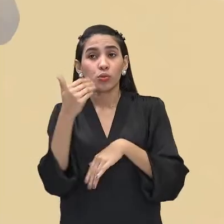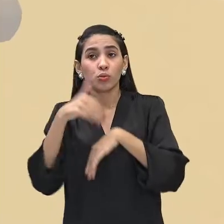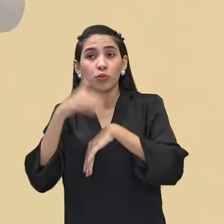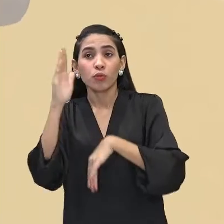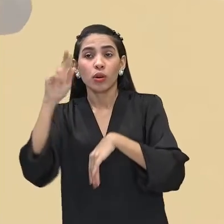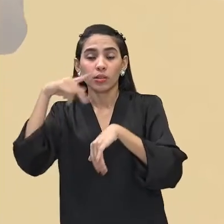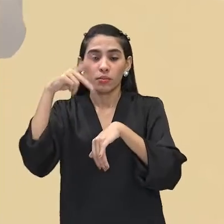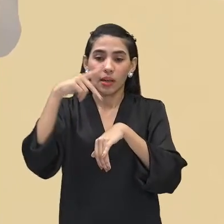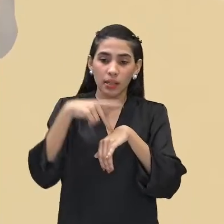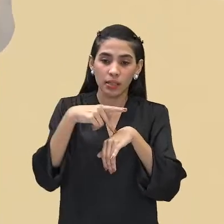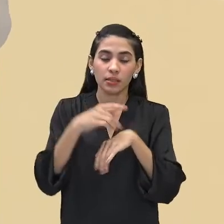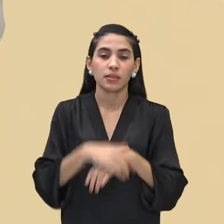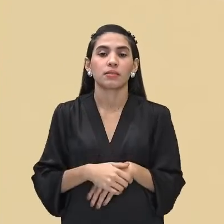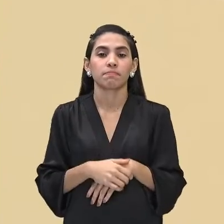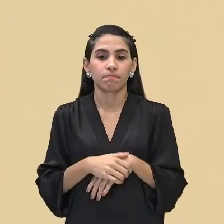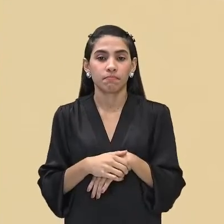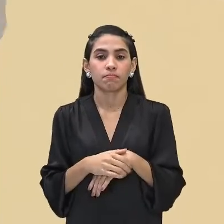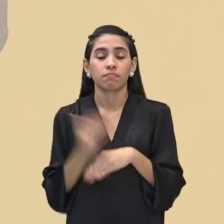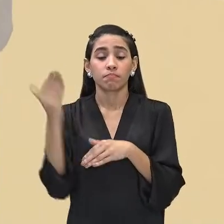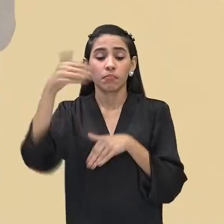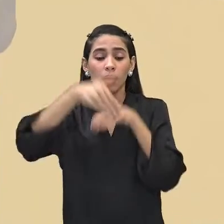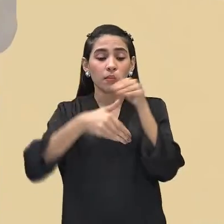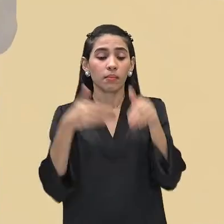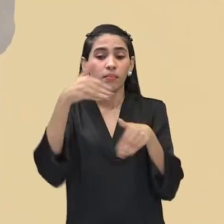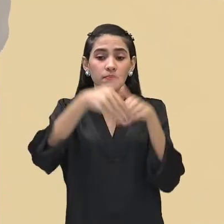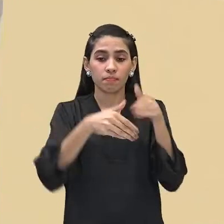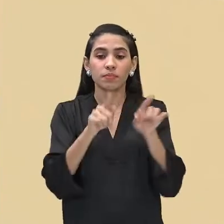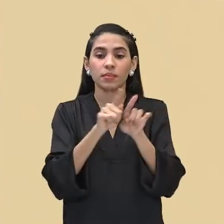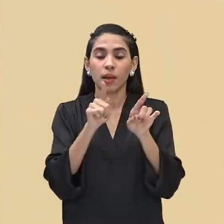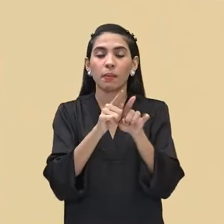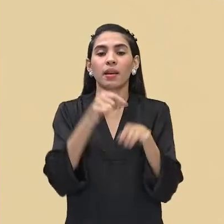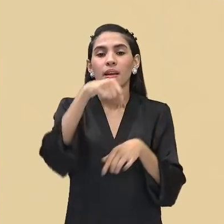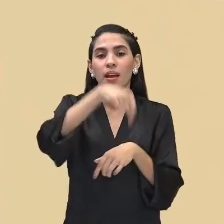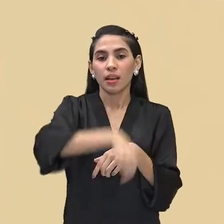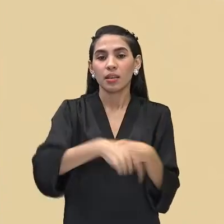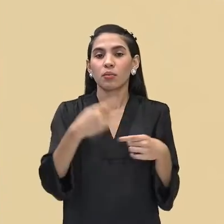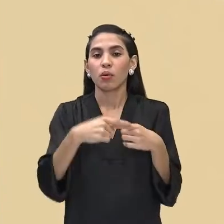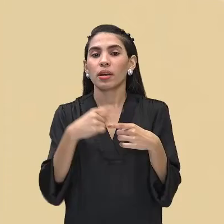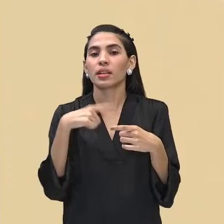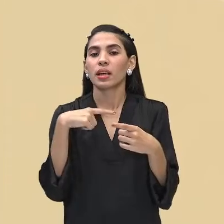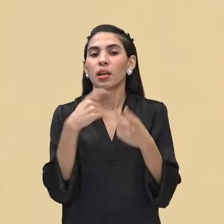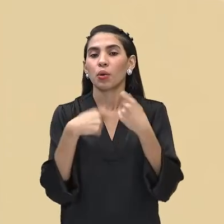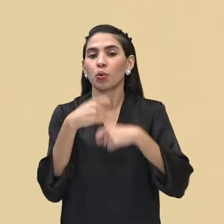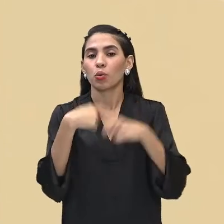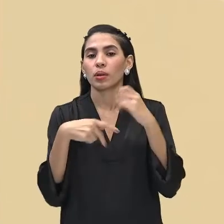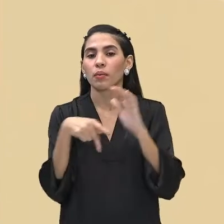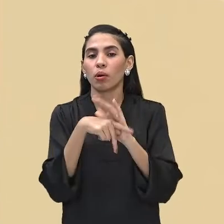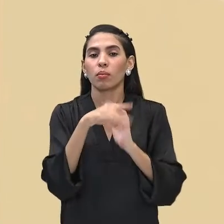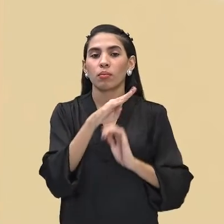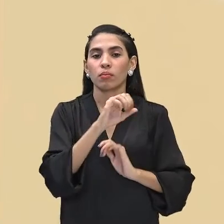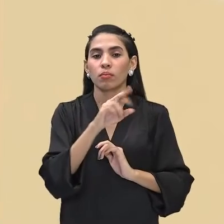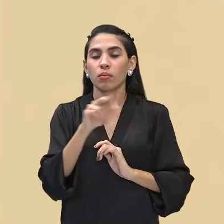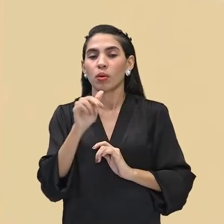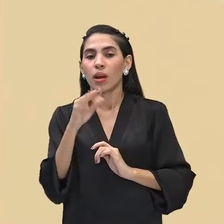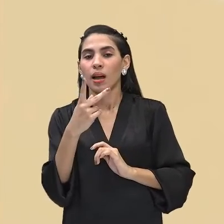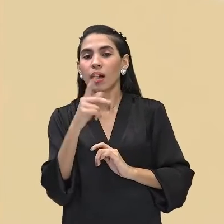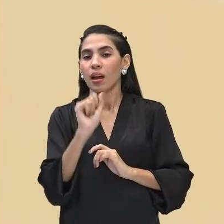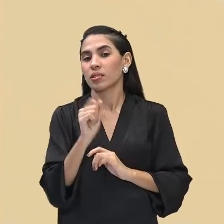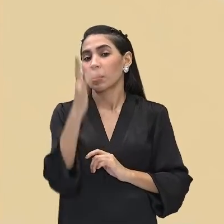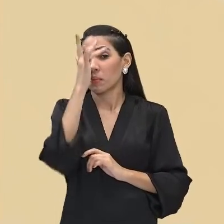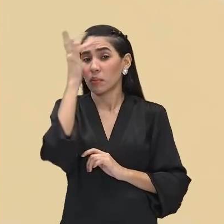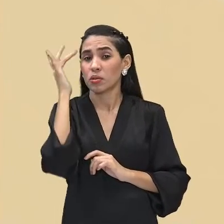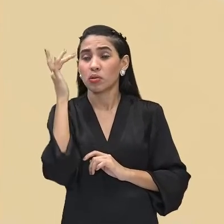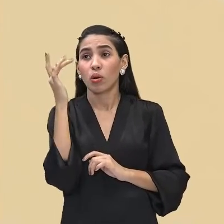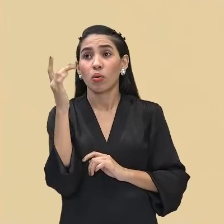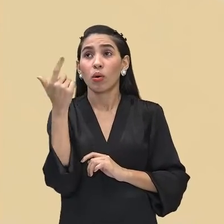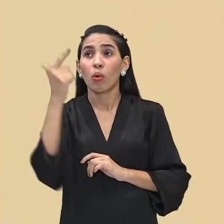de outras regiões do país vão ser atraídos por conta dessa economia da borracha. Como, por exemplo, pessoas vindo de